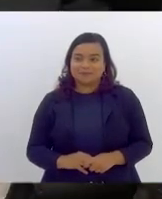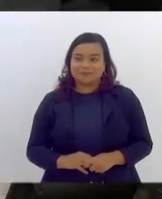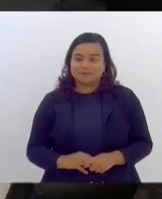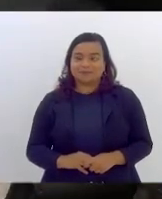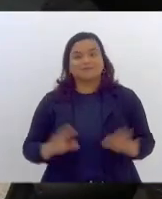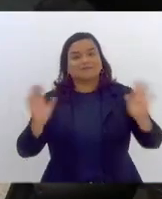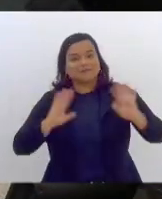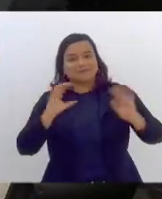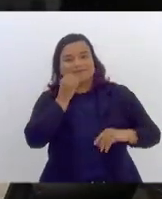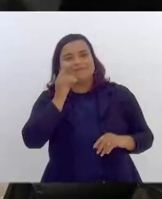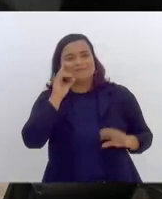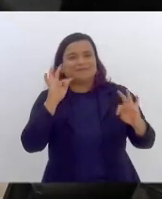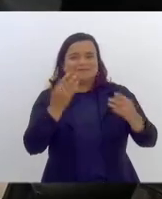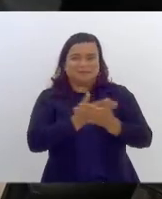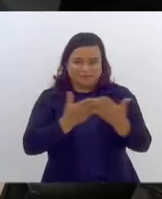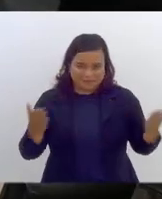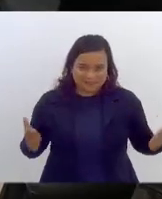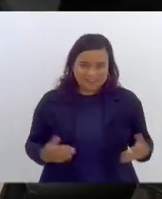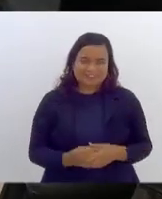Bom dia.